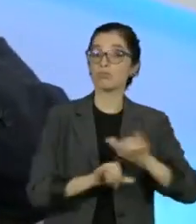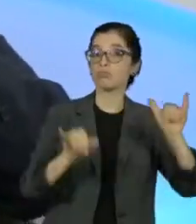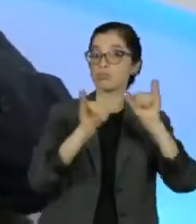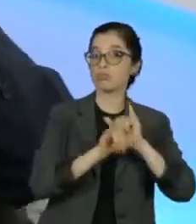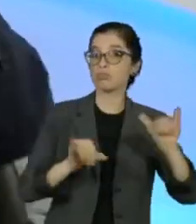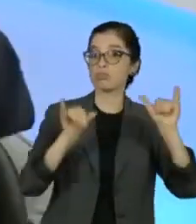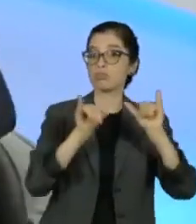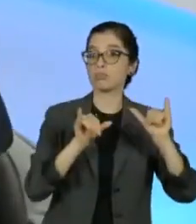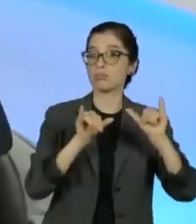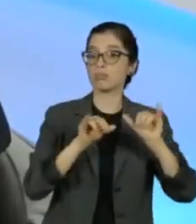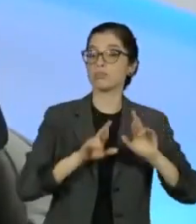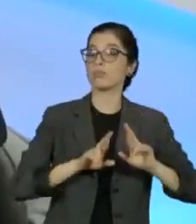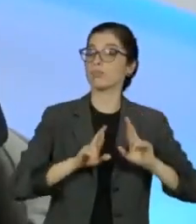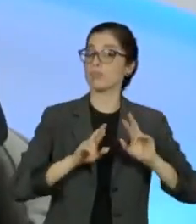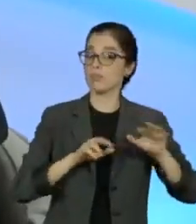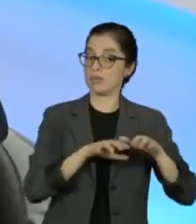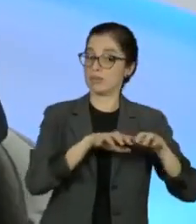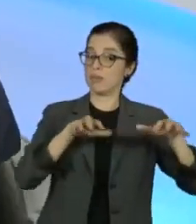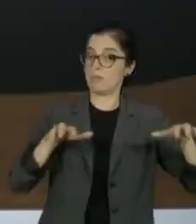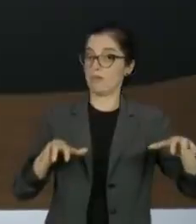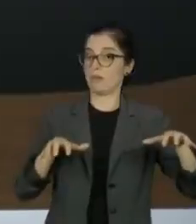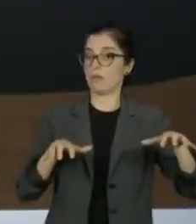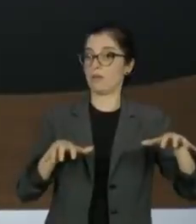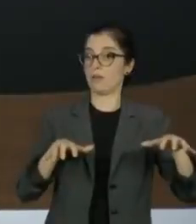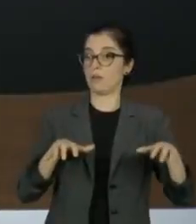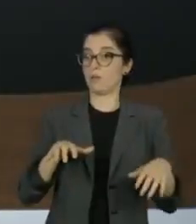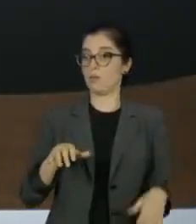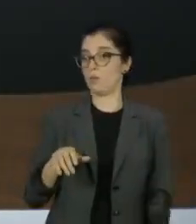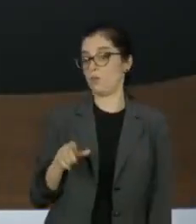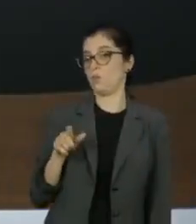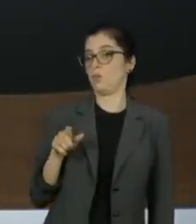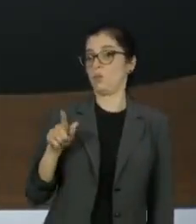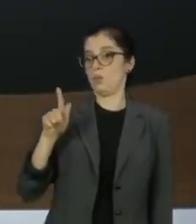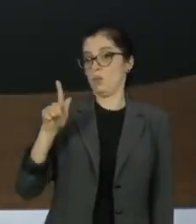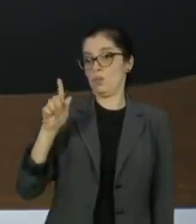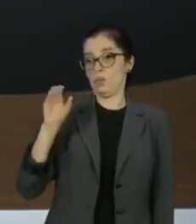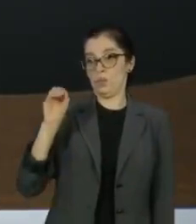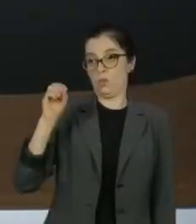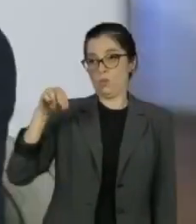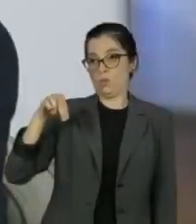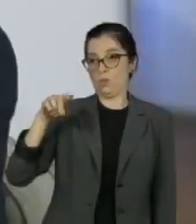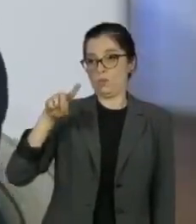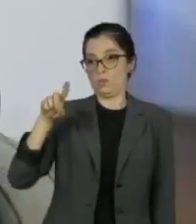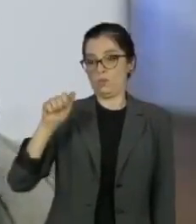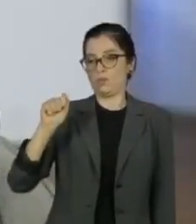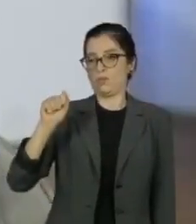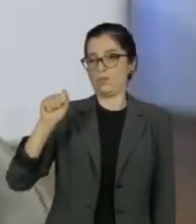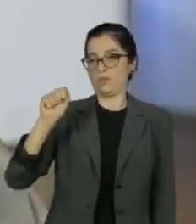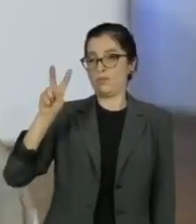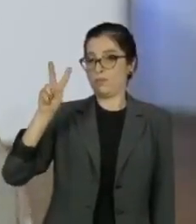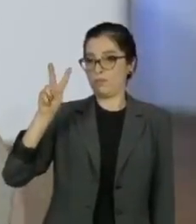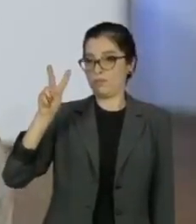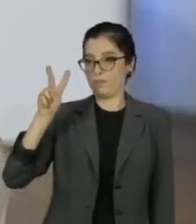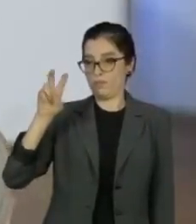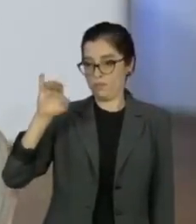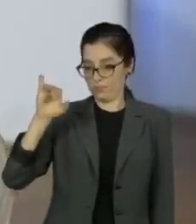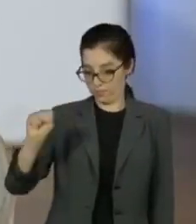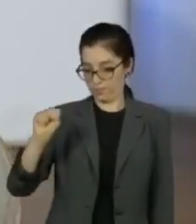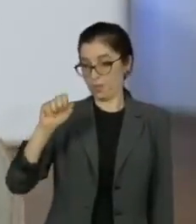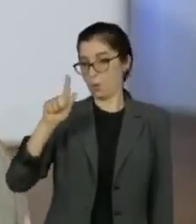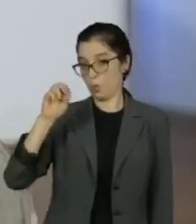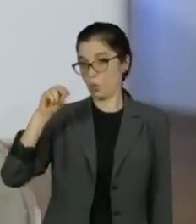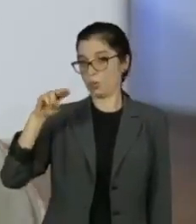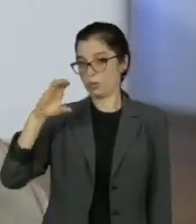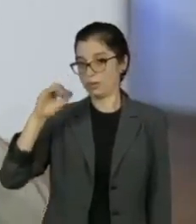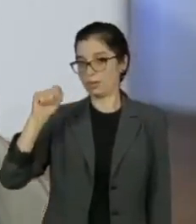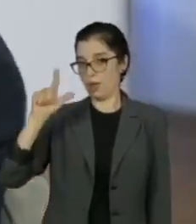entre eu e o González cara que eu admiro te admiro marqueteiro enfrentei várias vezes sei